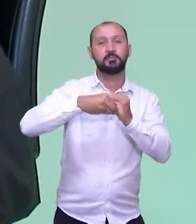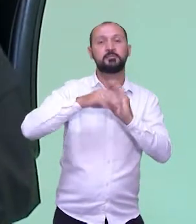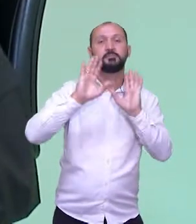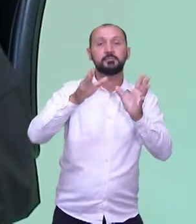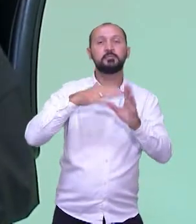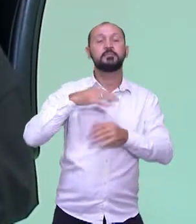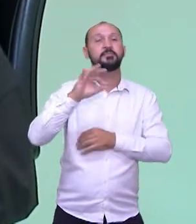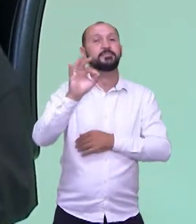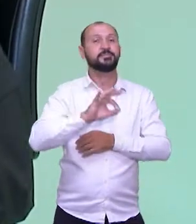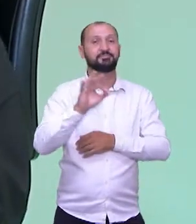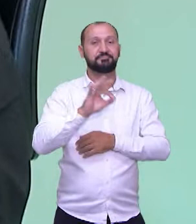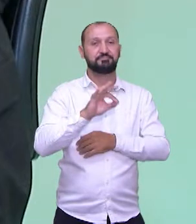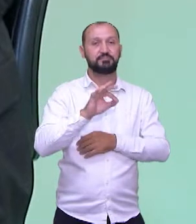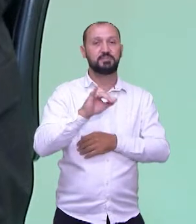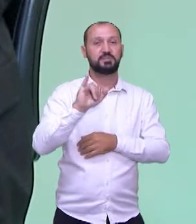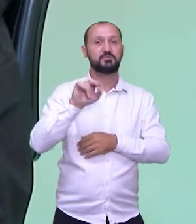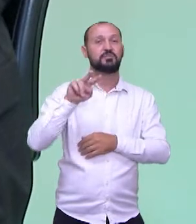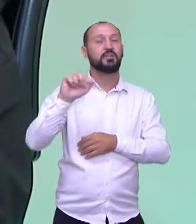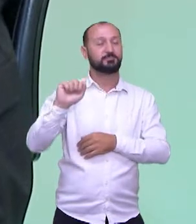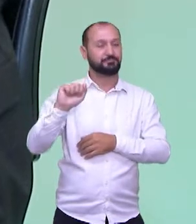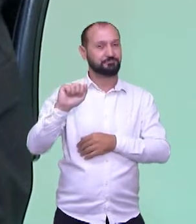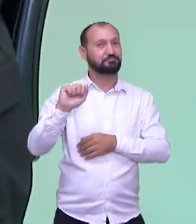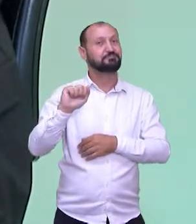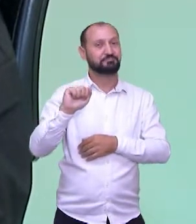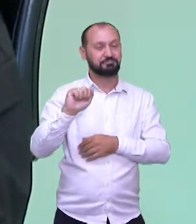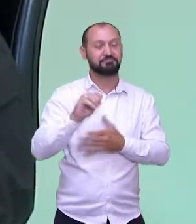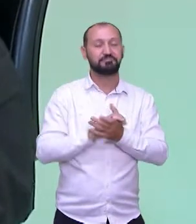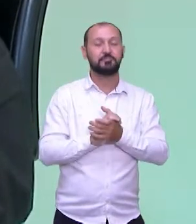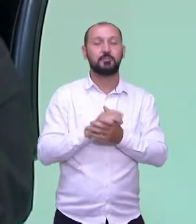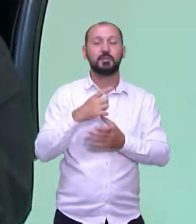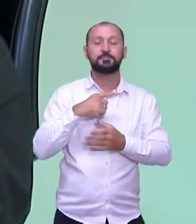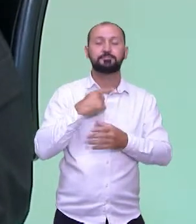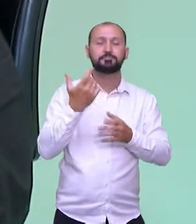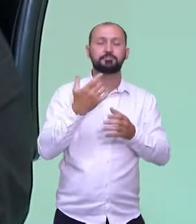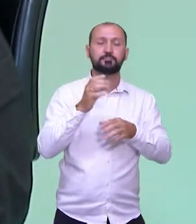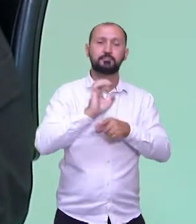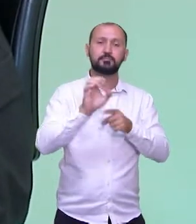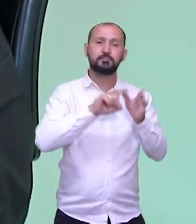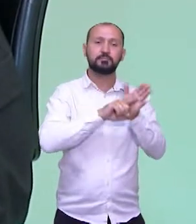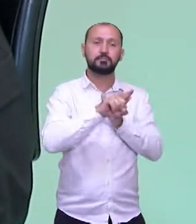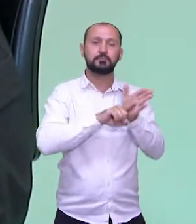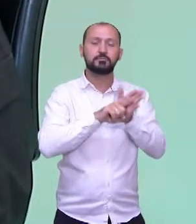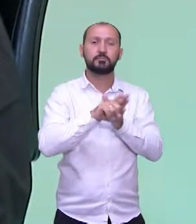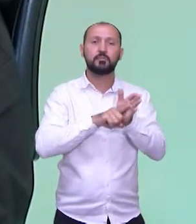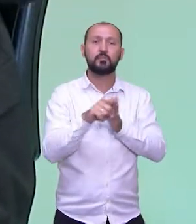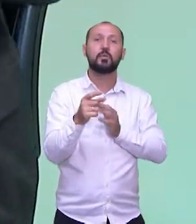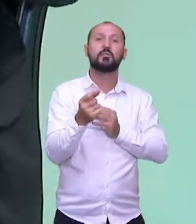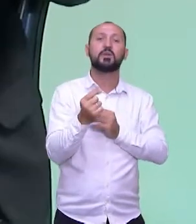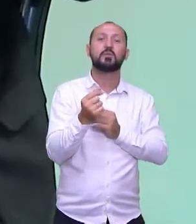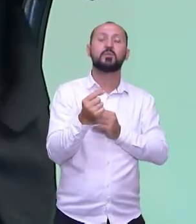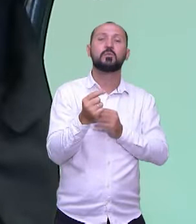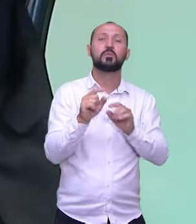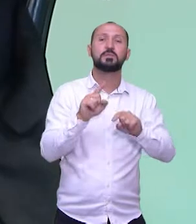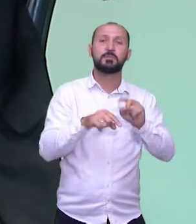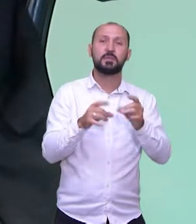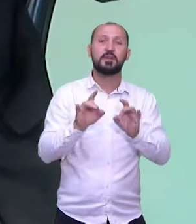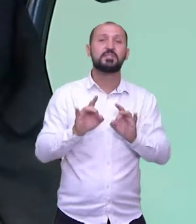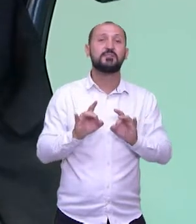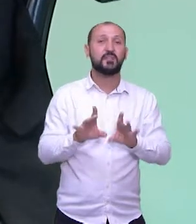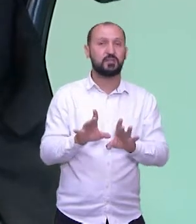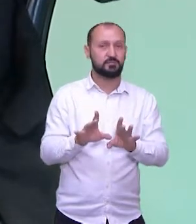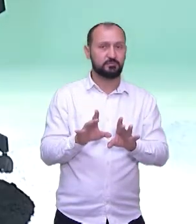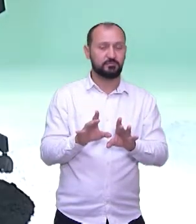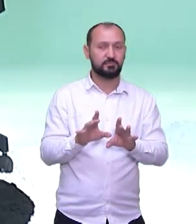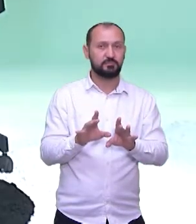valor agregado em cima, que a gente chama de MVA. Então, o Estado vai pesquisar qual seria o valor final dessa